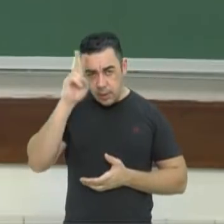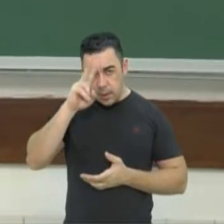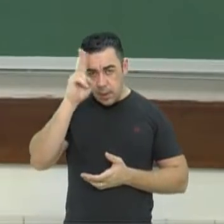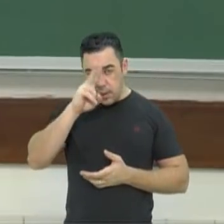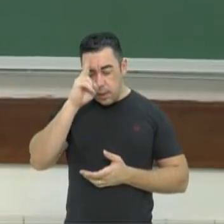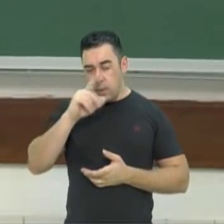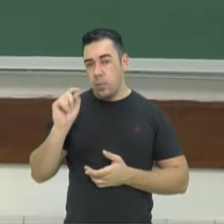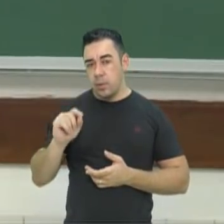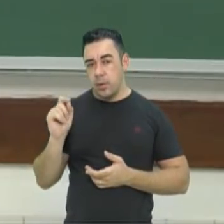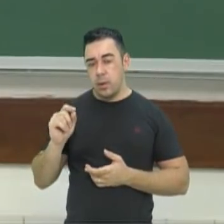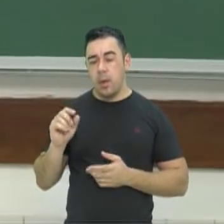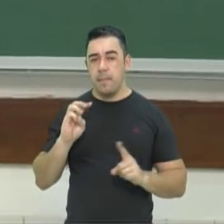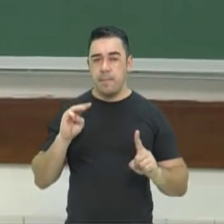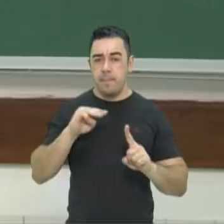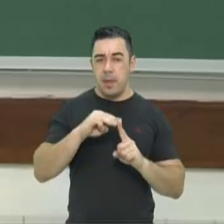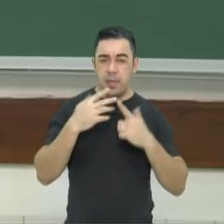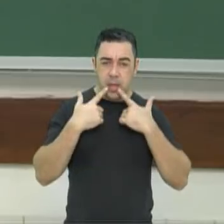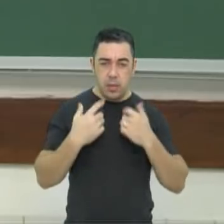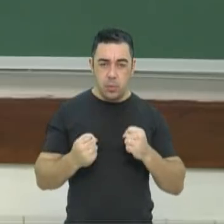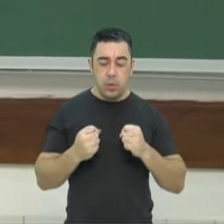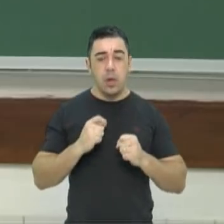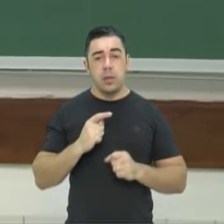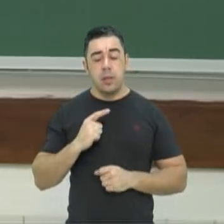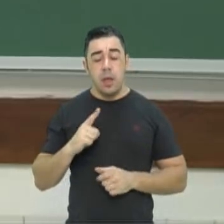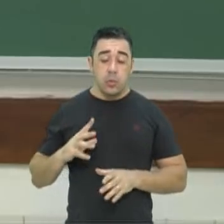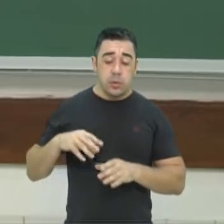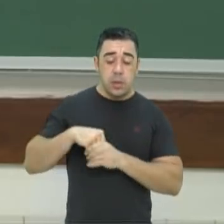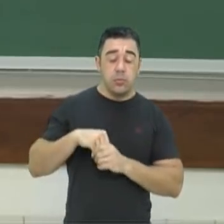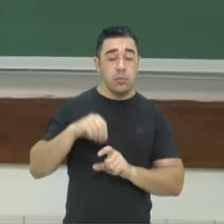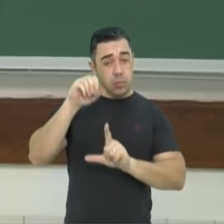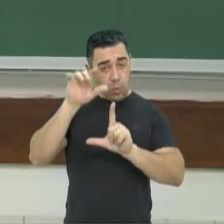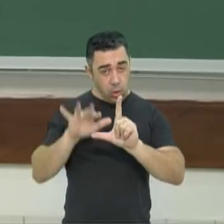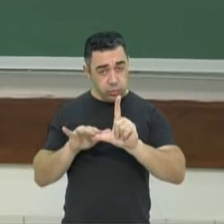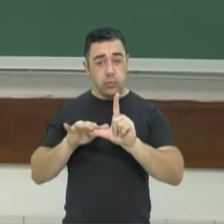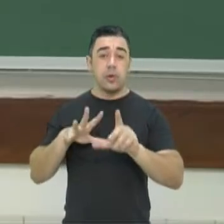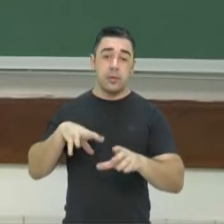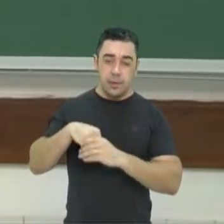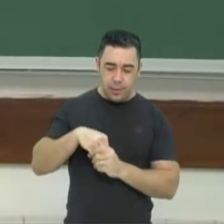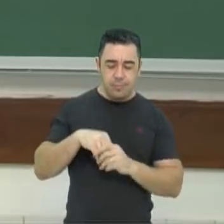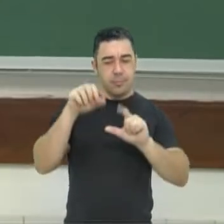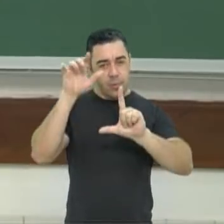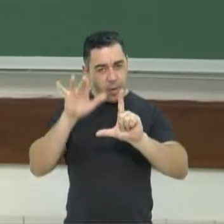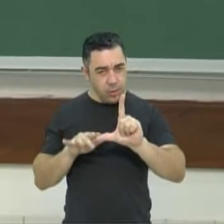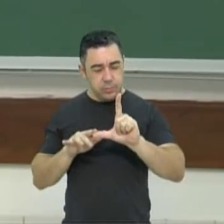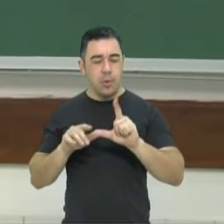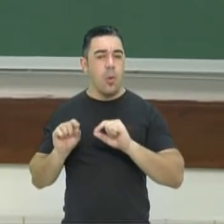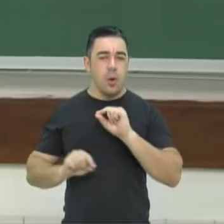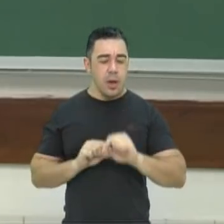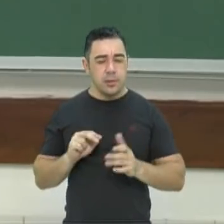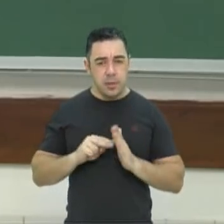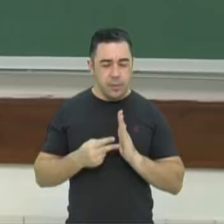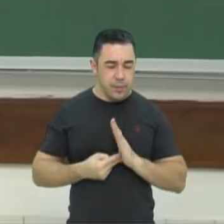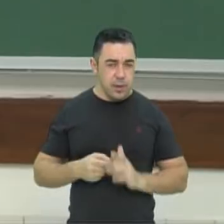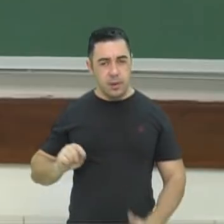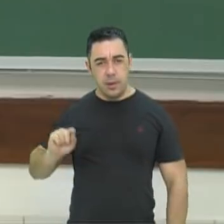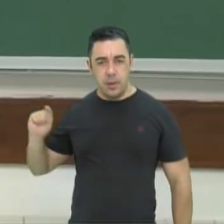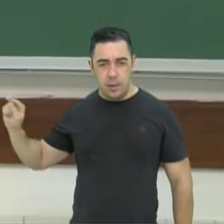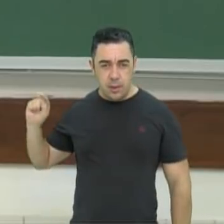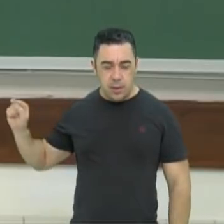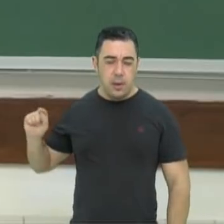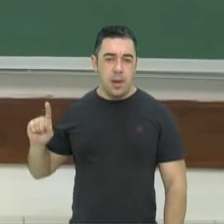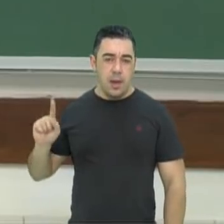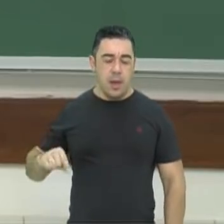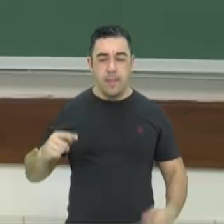função metalinguística que nós tínhamos ali? O código falando sobre o código. Neste caso, nós temos o quê? O